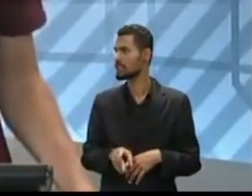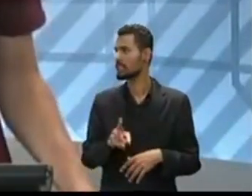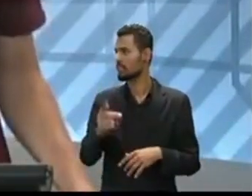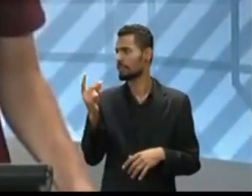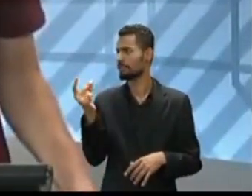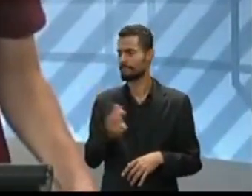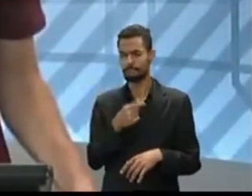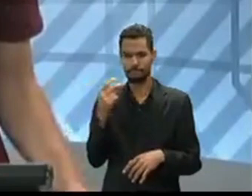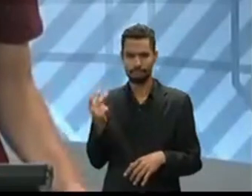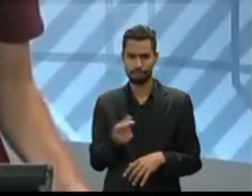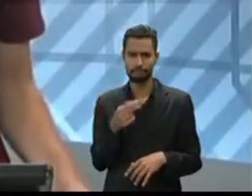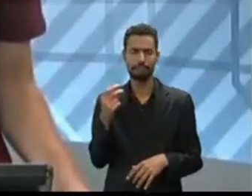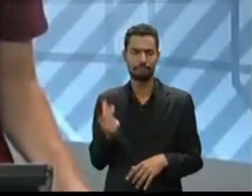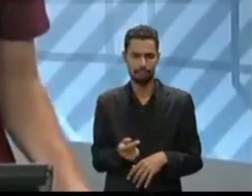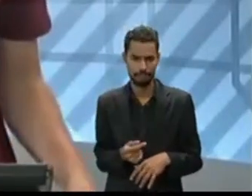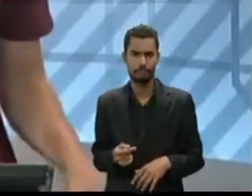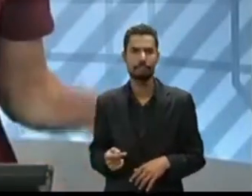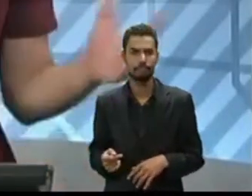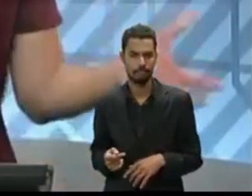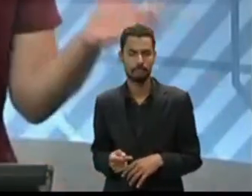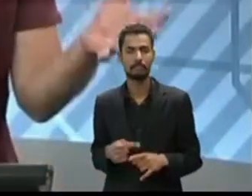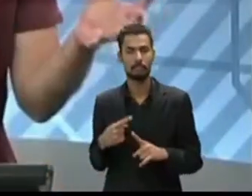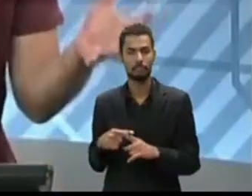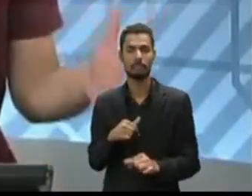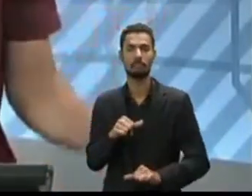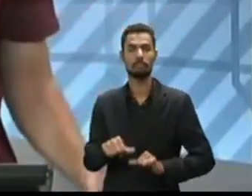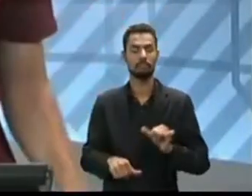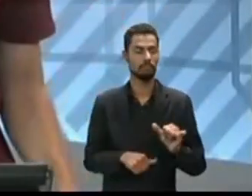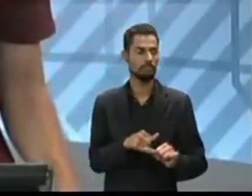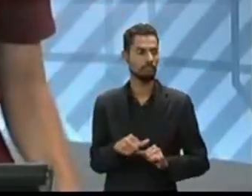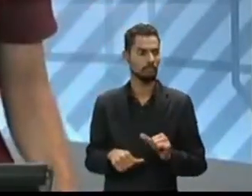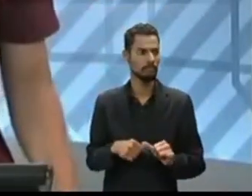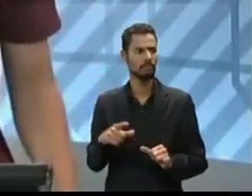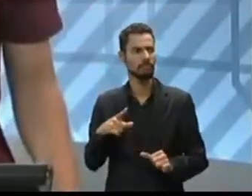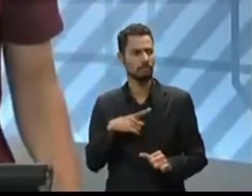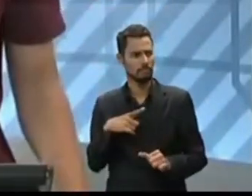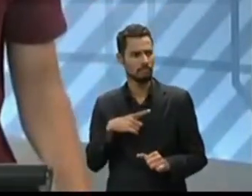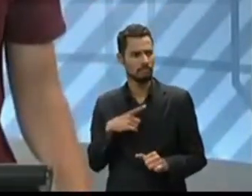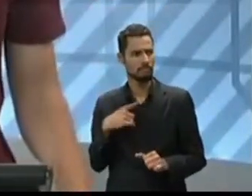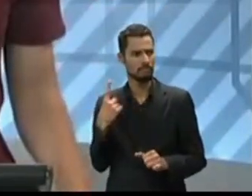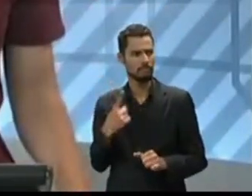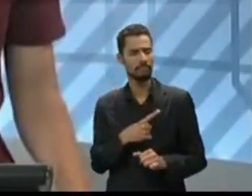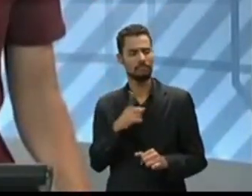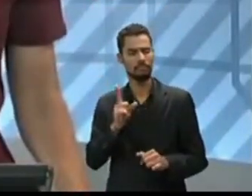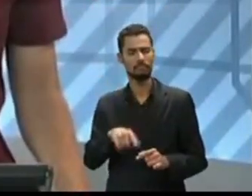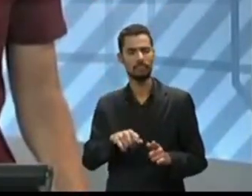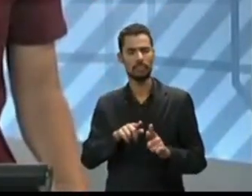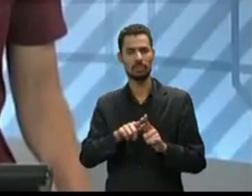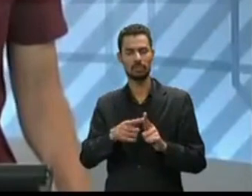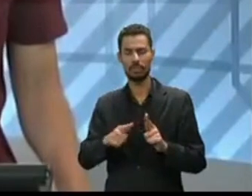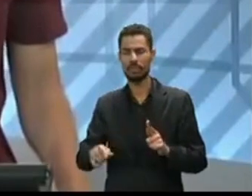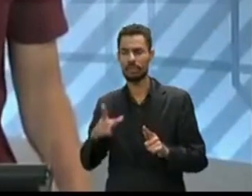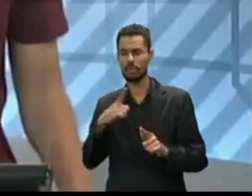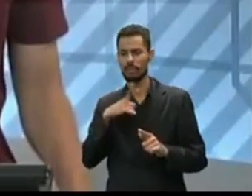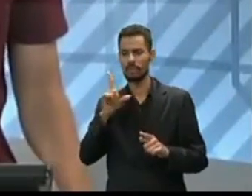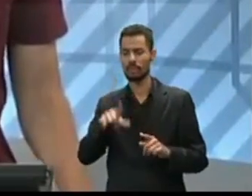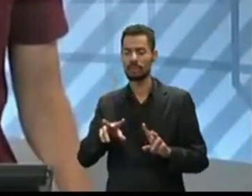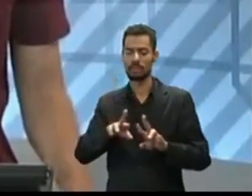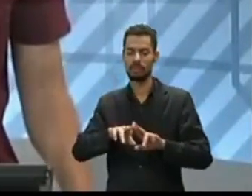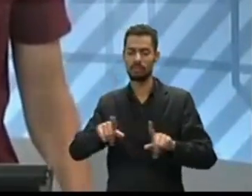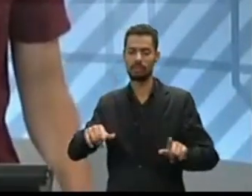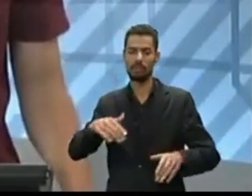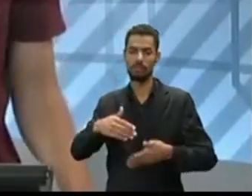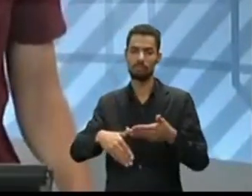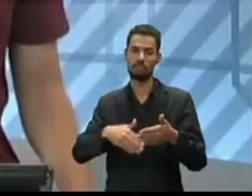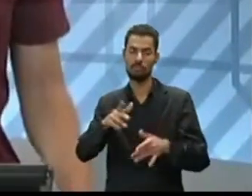bom tempo, não para sempre, mas por um bom tempo. Isso altera, a gente está alterando geneticamente, diretamente, a